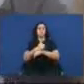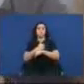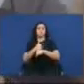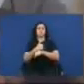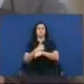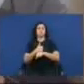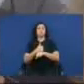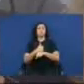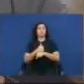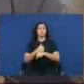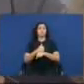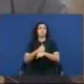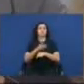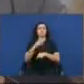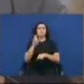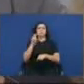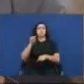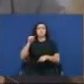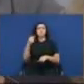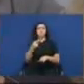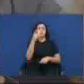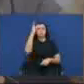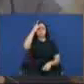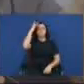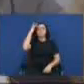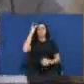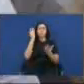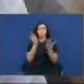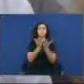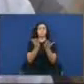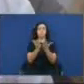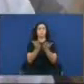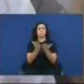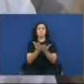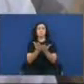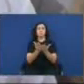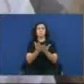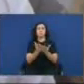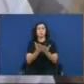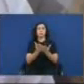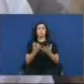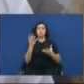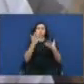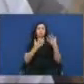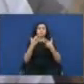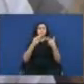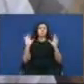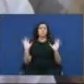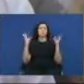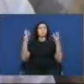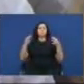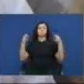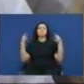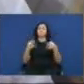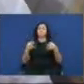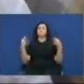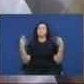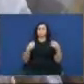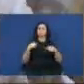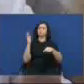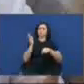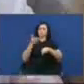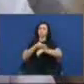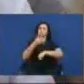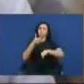e reuniu perto de 5 mil pessoas, né, vereador? Ali no Parque Cidade. Foi um evento excepcional, um evento que eu